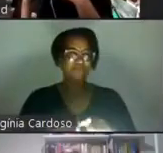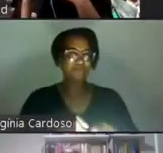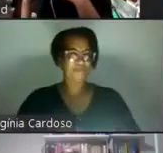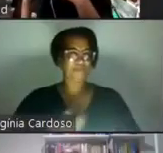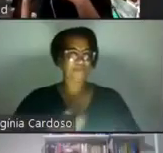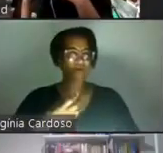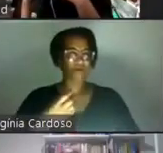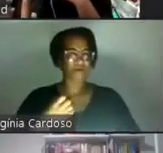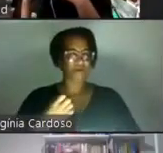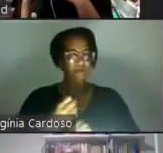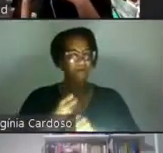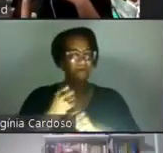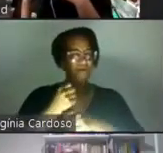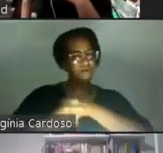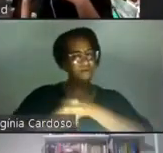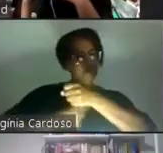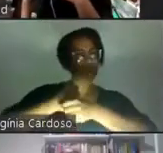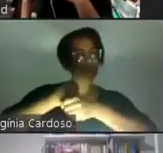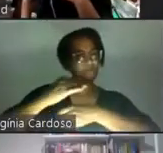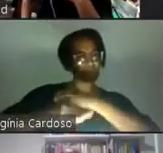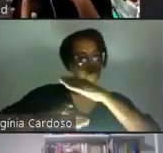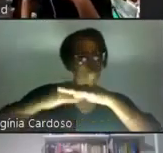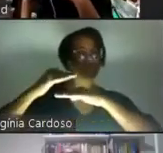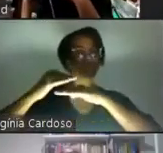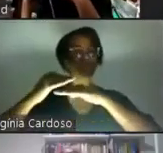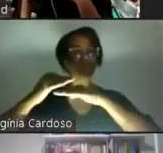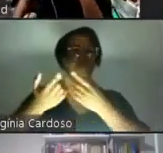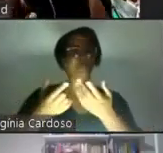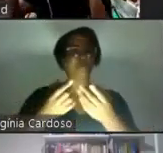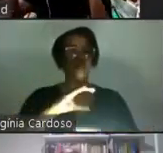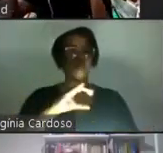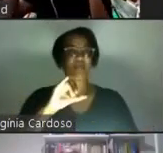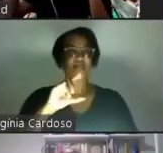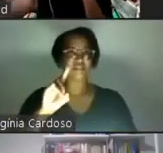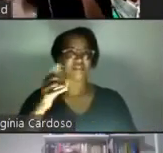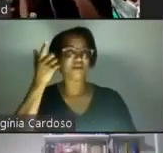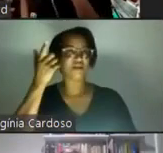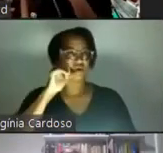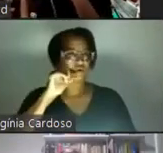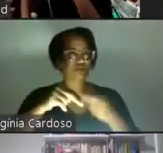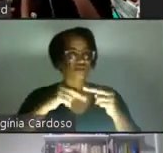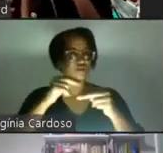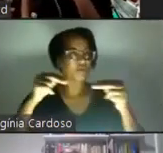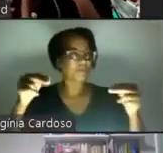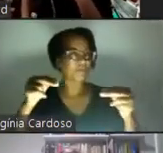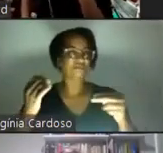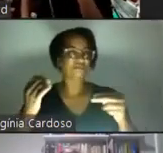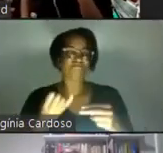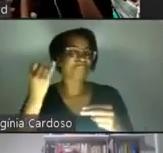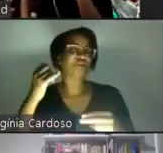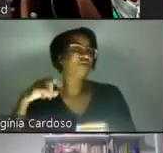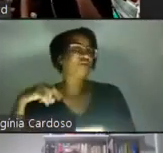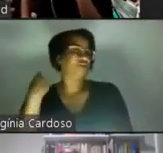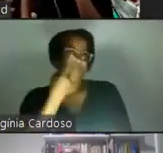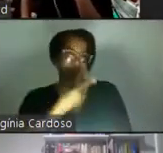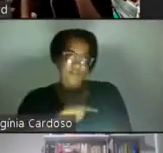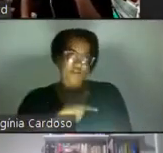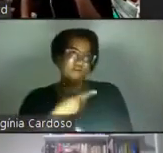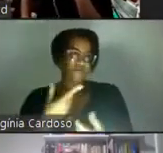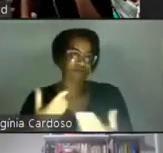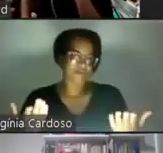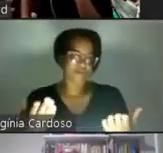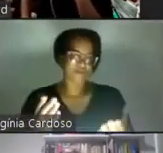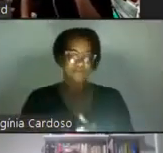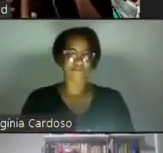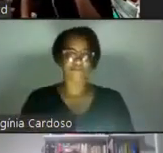constrói. O exemplo disso é Vecida ganhar um prêmio tão importante para a gente, com poesia. Aí, uma vez, me